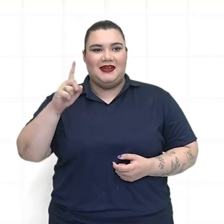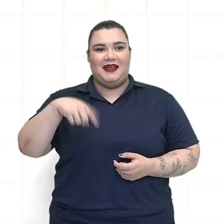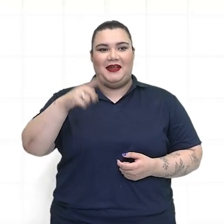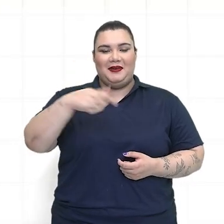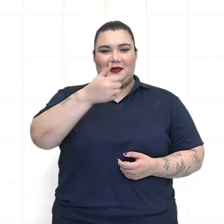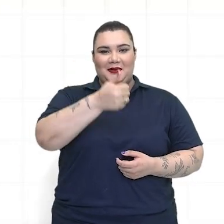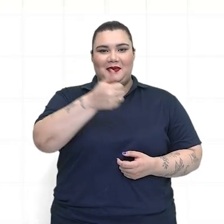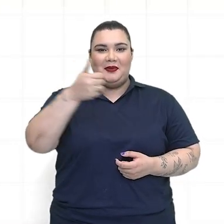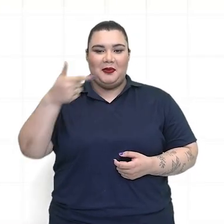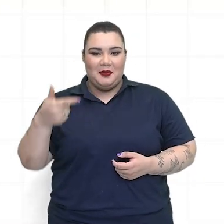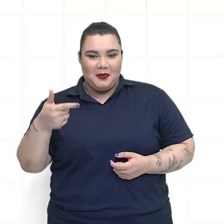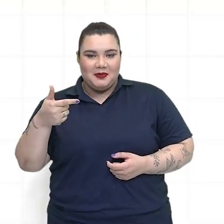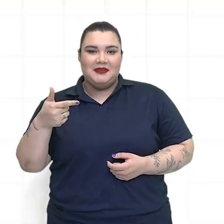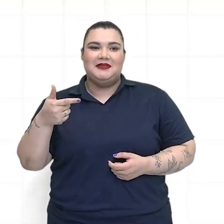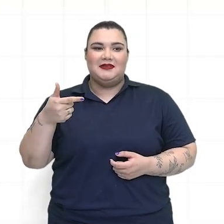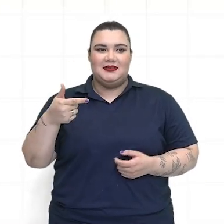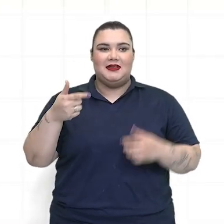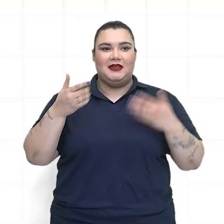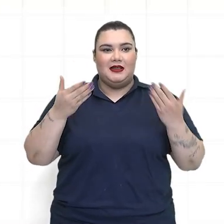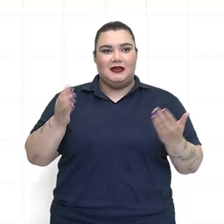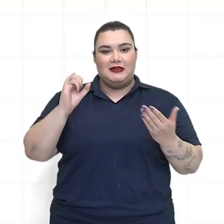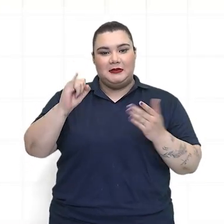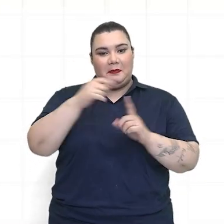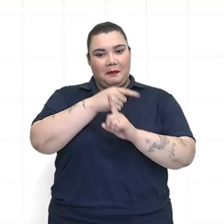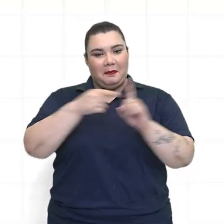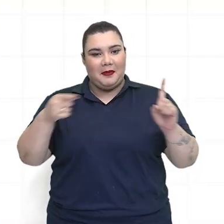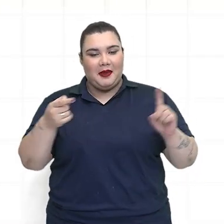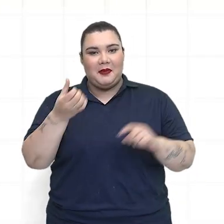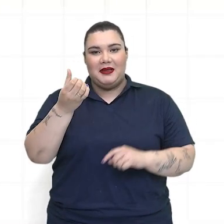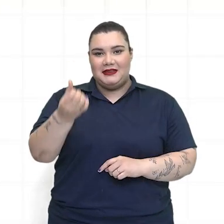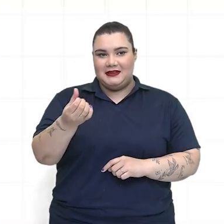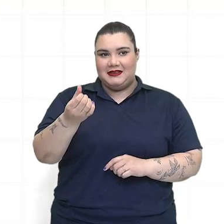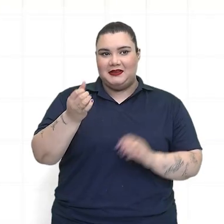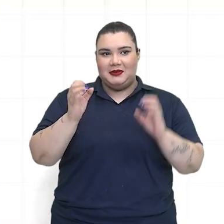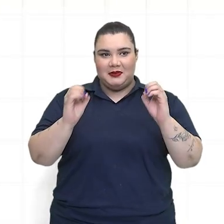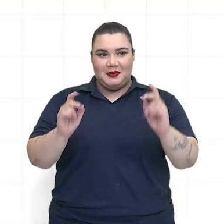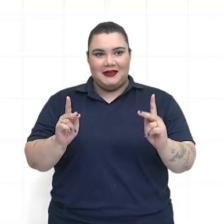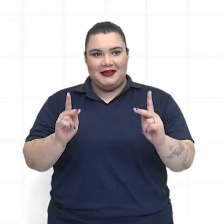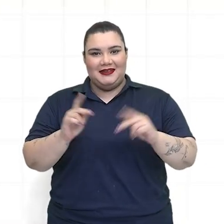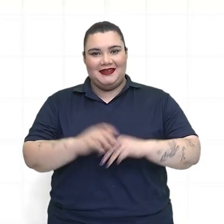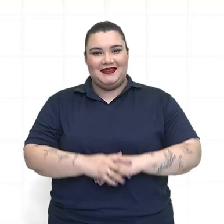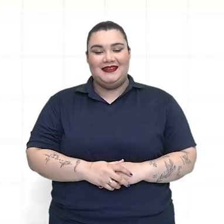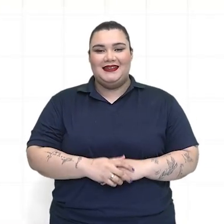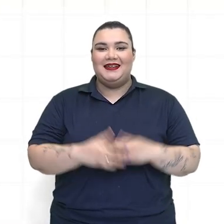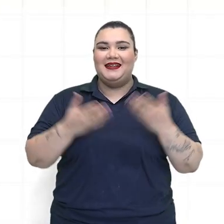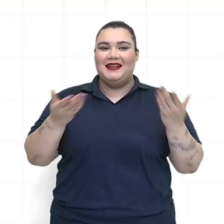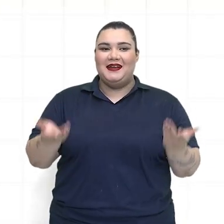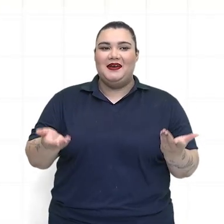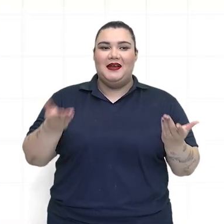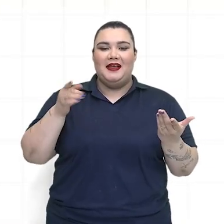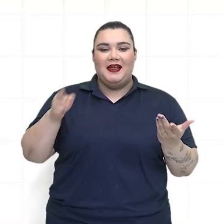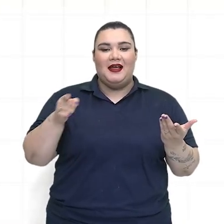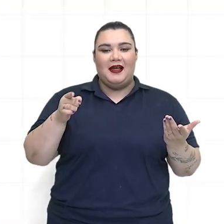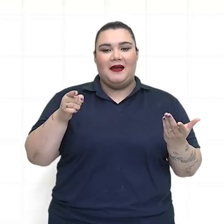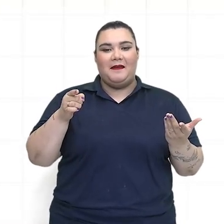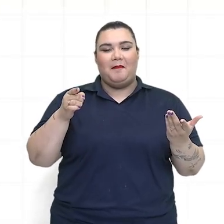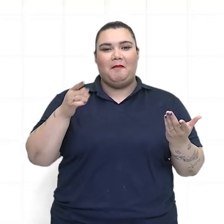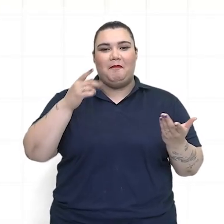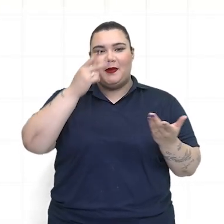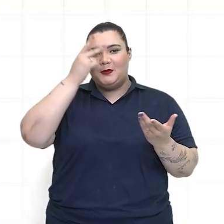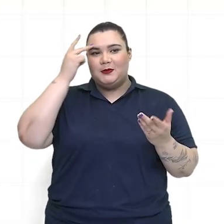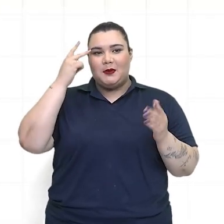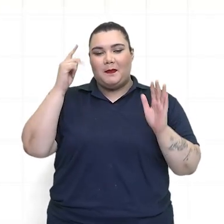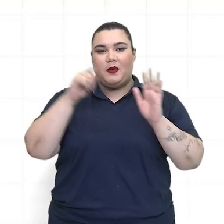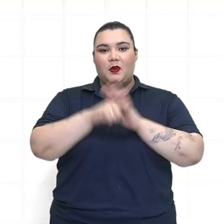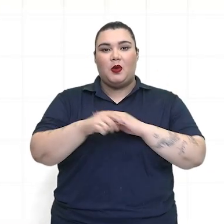Isso mesmo. Se fosse meia dúzia, seria 6. Beleza? Só que o cidadão aqui, né, quer